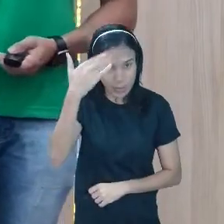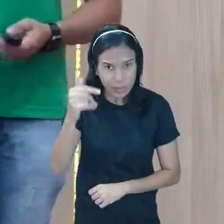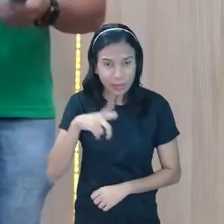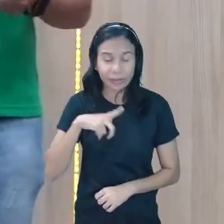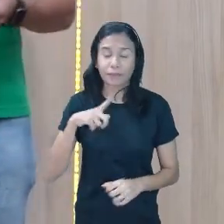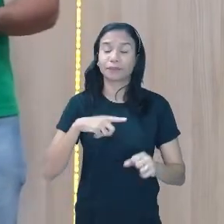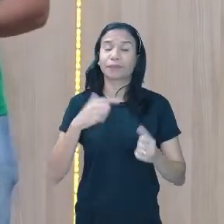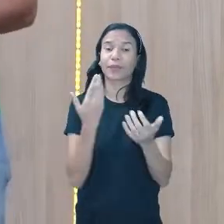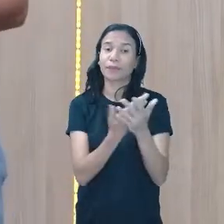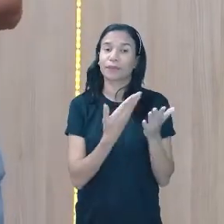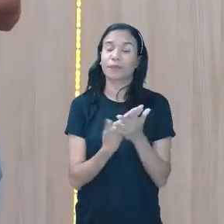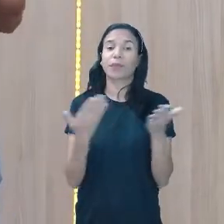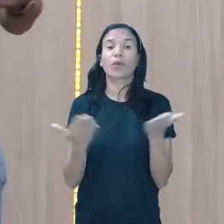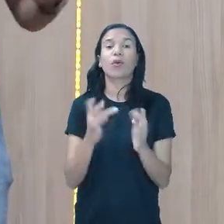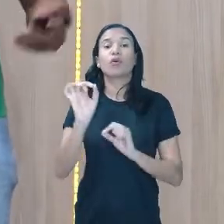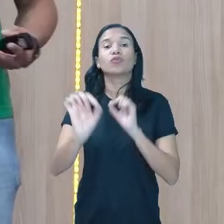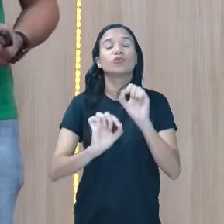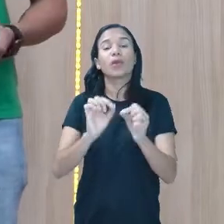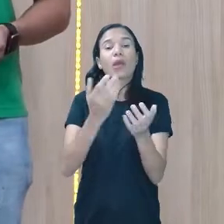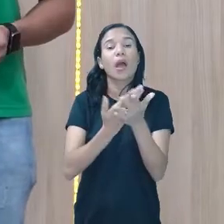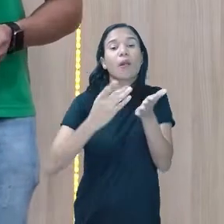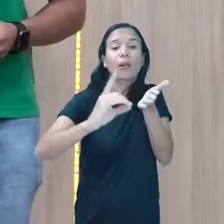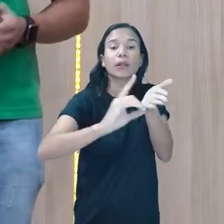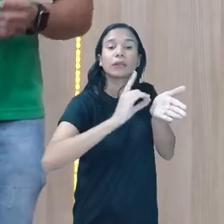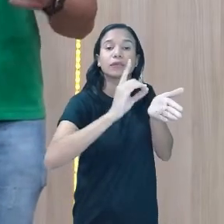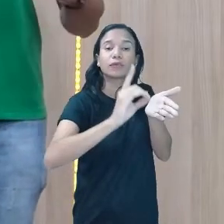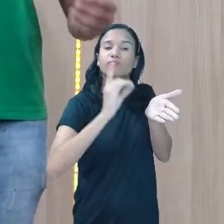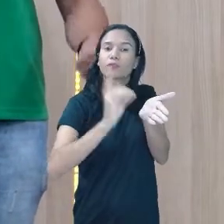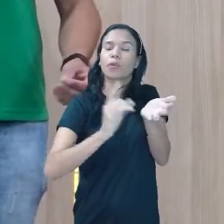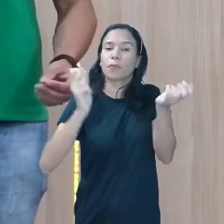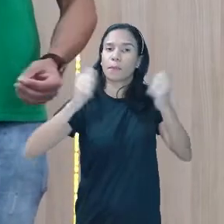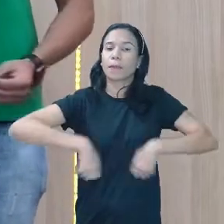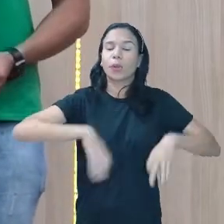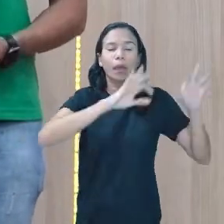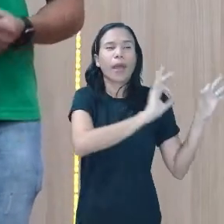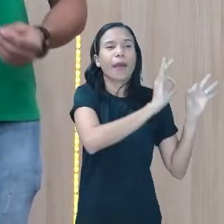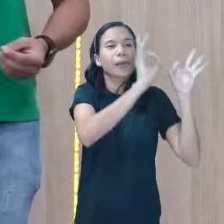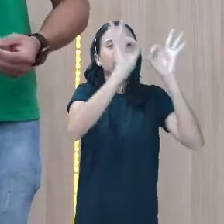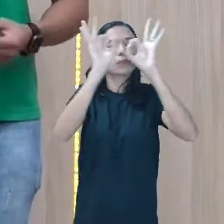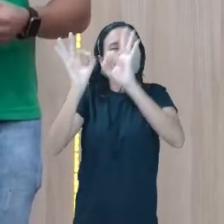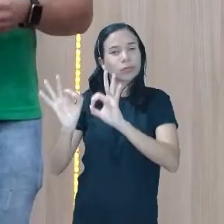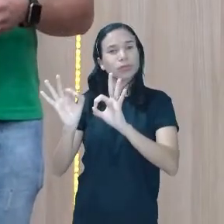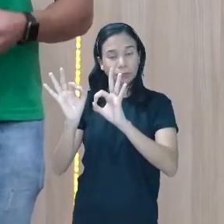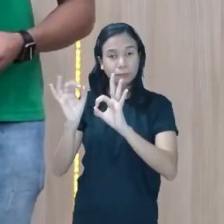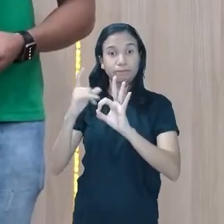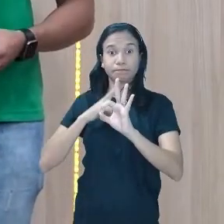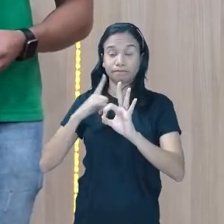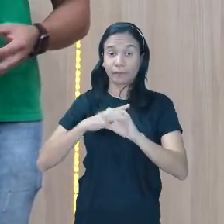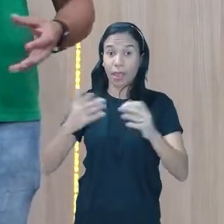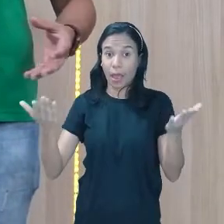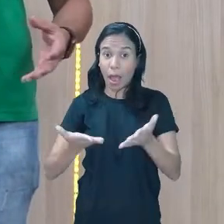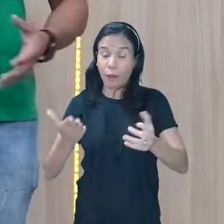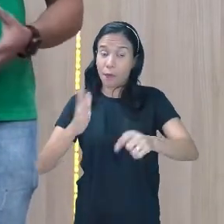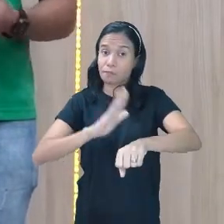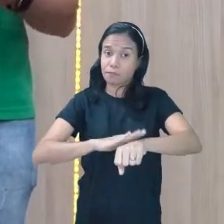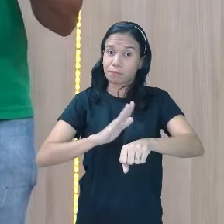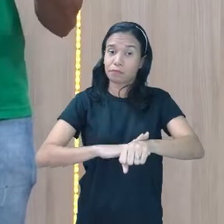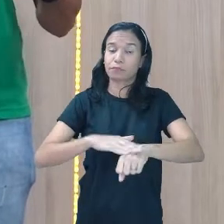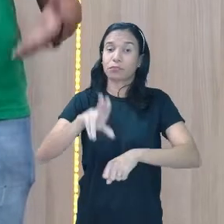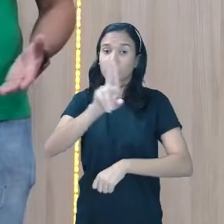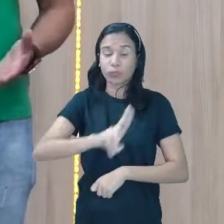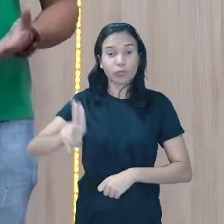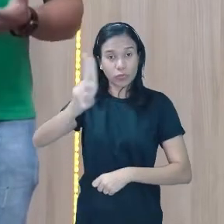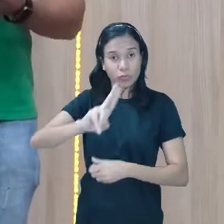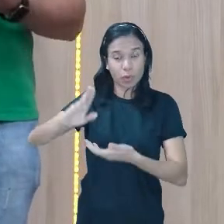o sistema da nossa aula é o sistema de aula digital, onde você pode estar acompanhando e assistindo em tempo real a nossa aula através